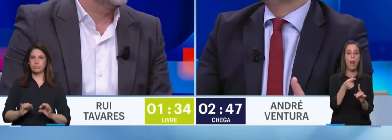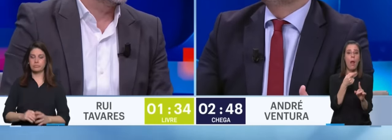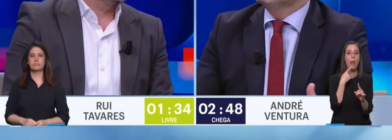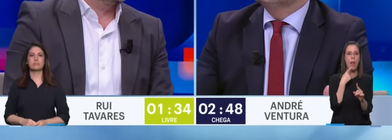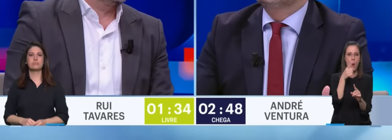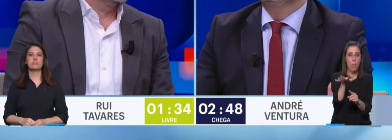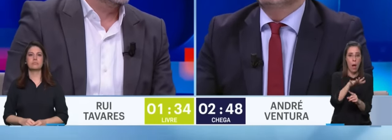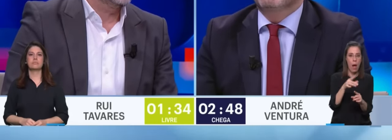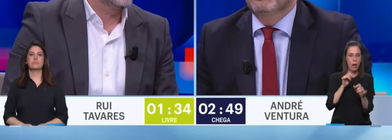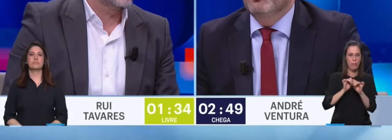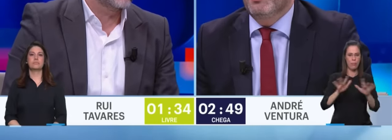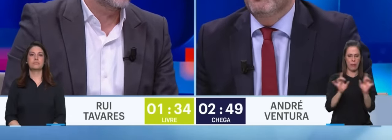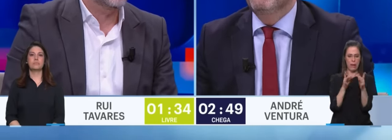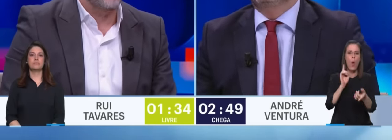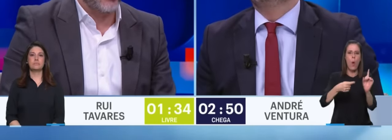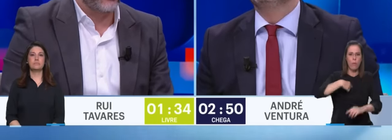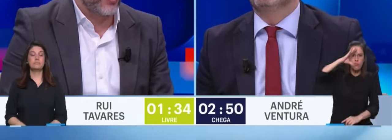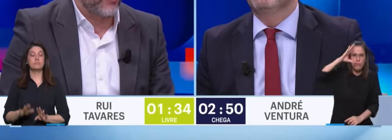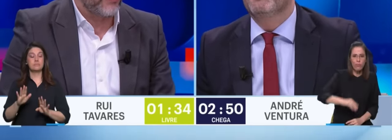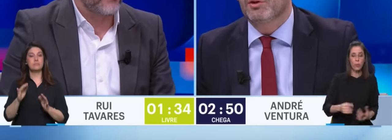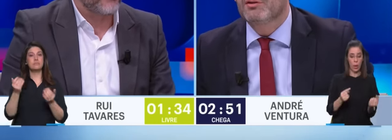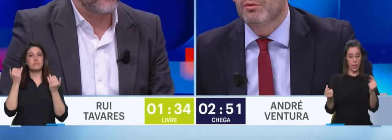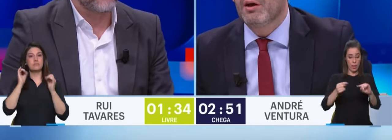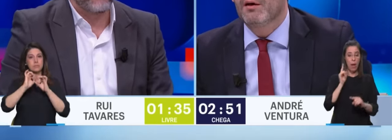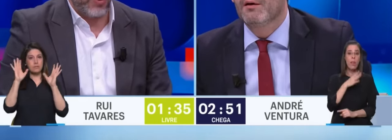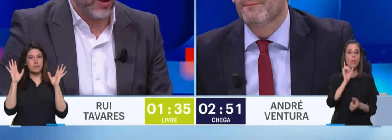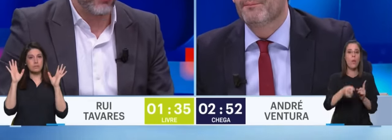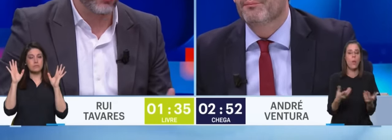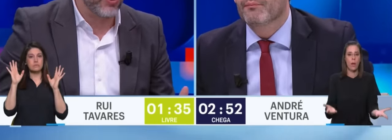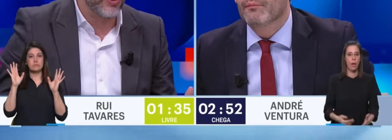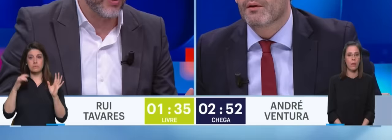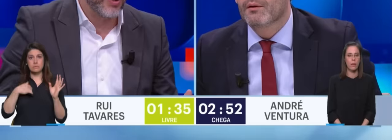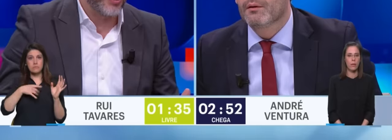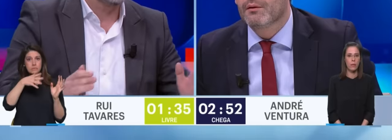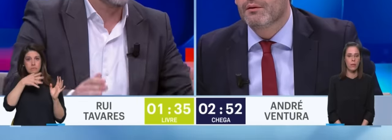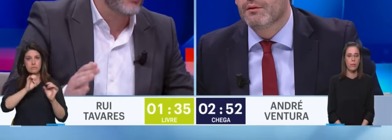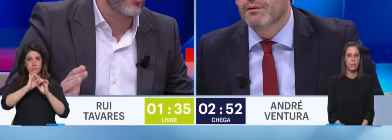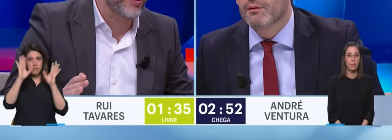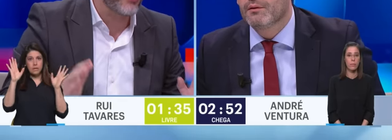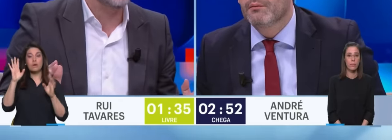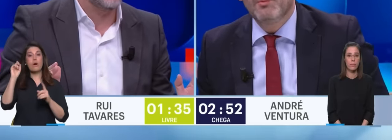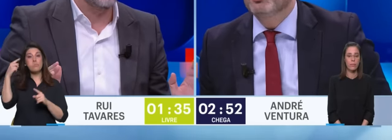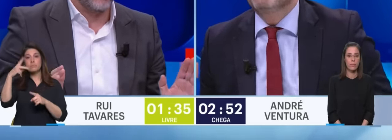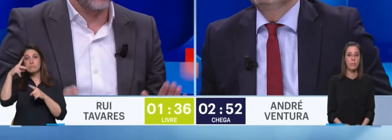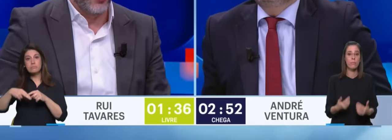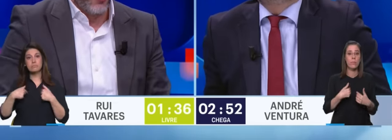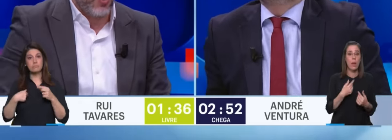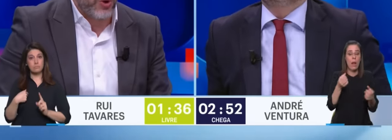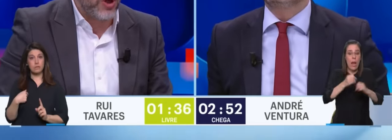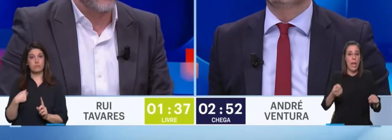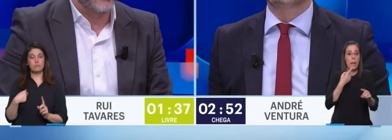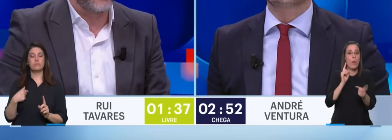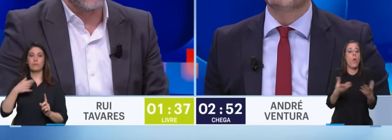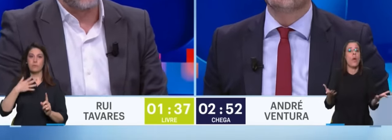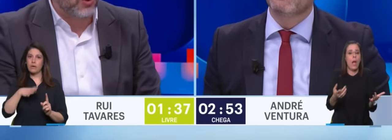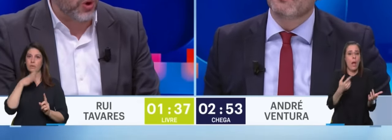está referir uma coisa que anda a circular nas redes sociais não sei o que é num debate era importante dizer o que é claro eu estou a dizer e se não me interrompesse ainda diria mais o que eu